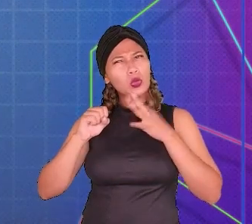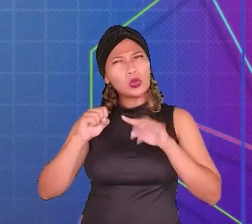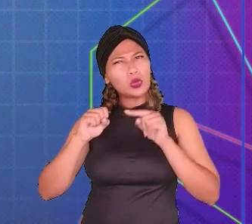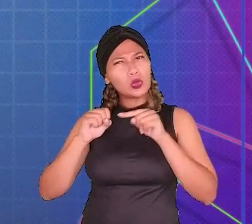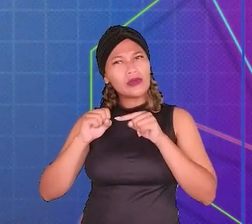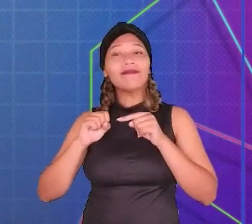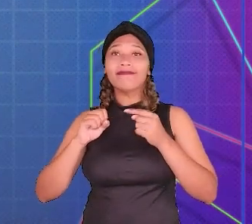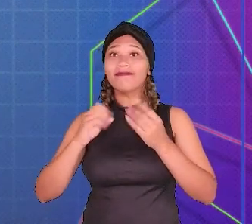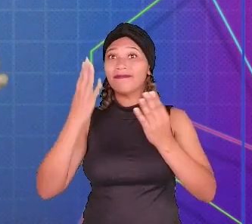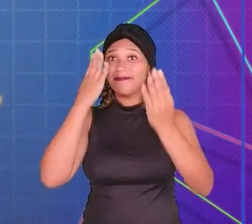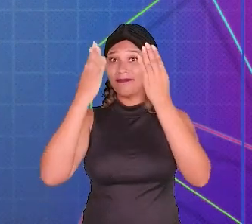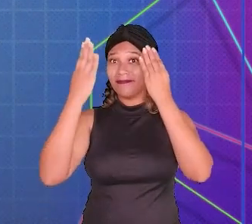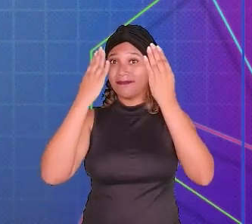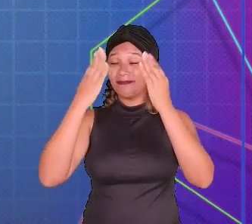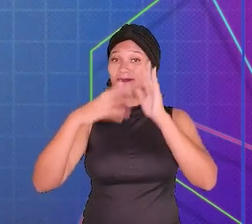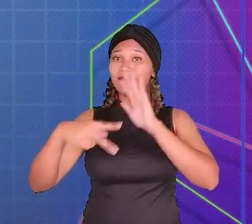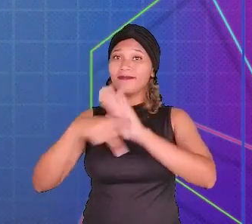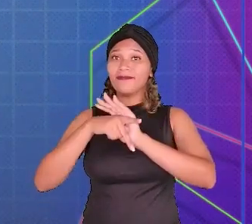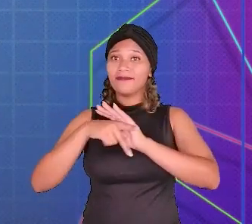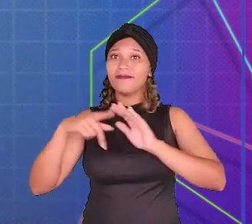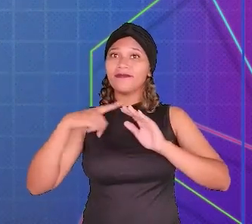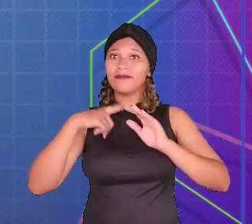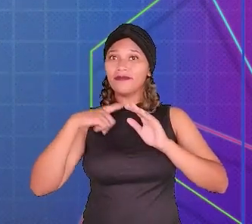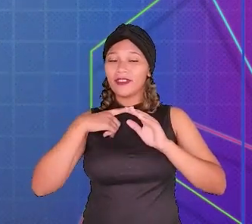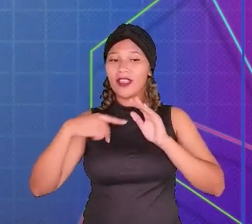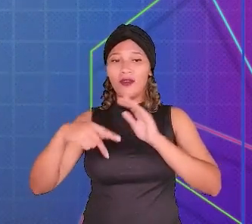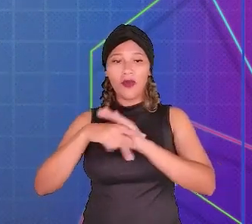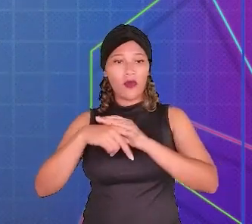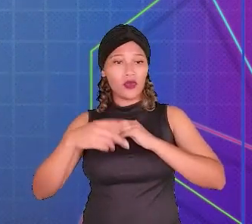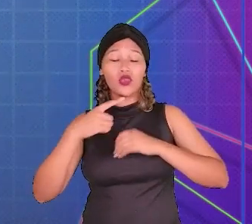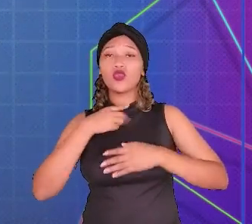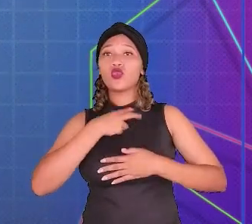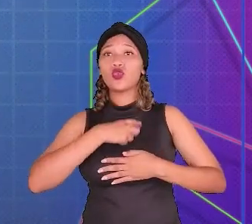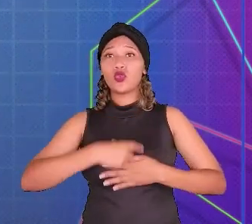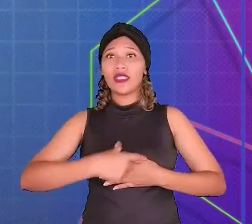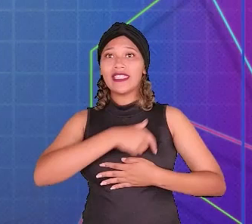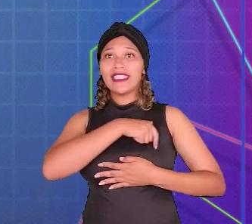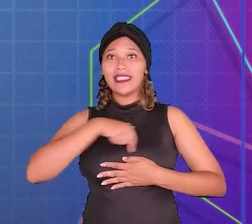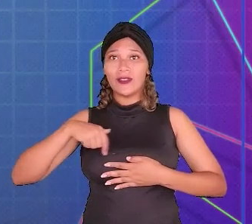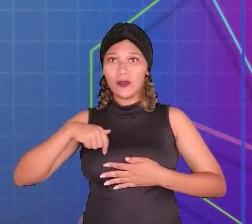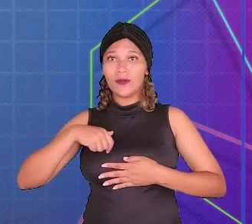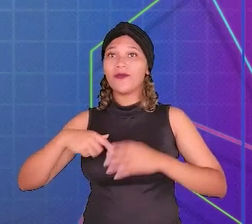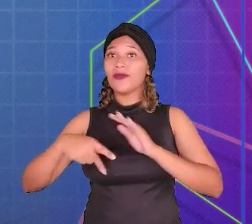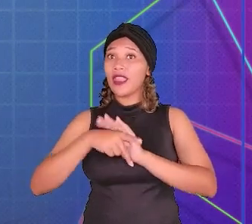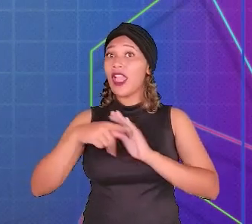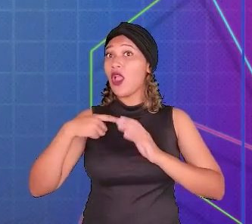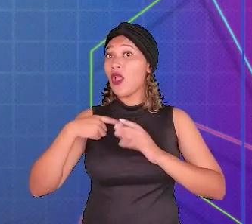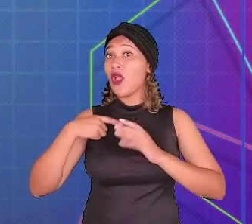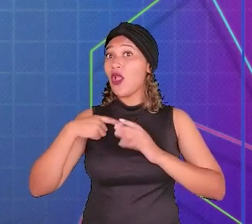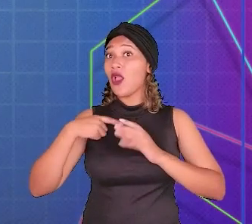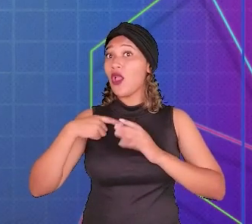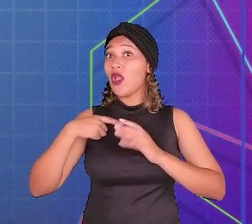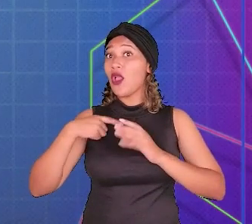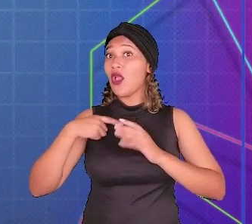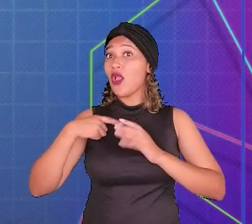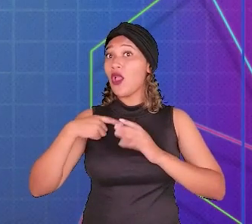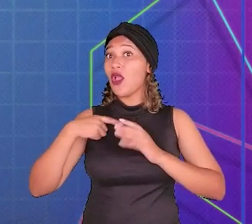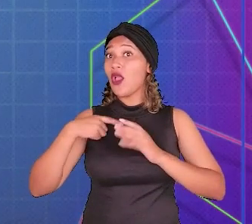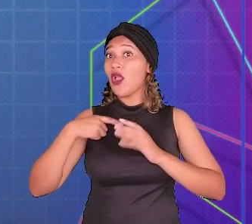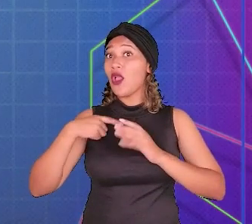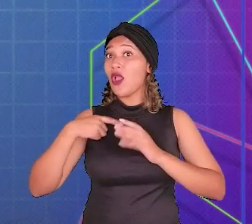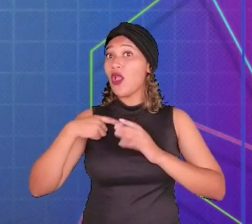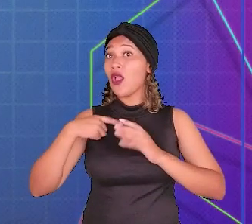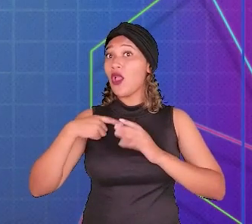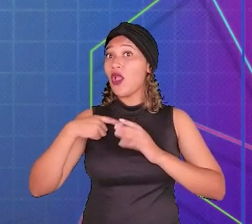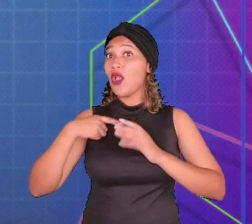explico. O psiquiatra suíço e fundador da psicologia analítica, Carl Gustav Jung. Foto em preto e branco de Carl Gustav